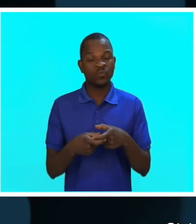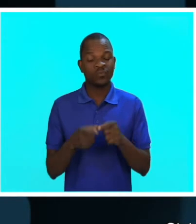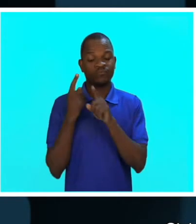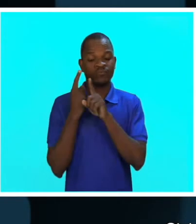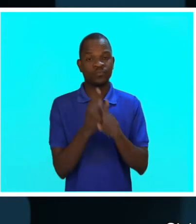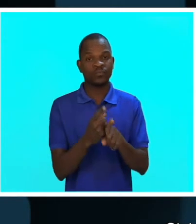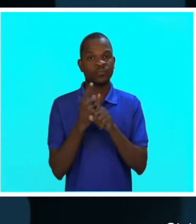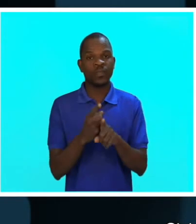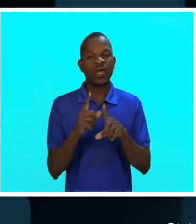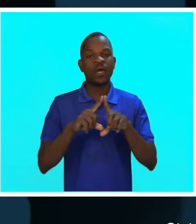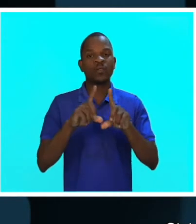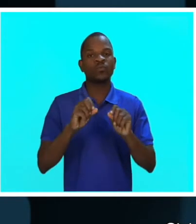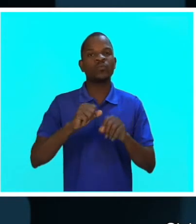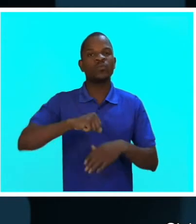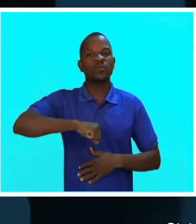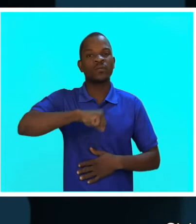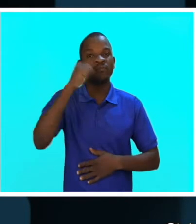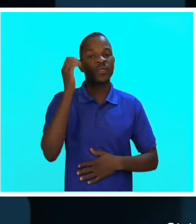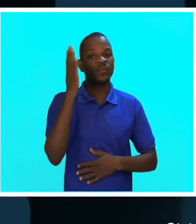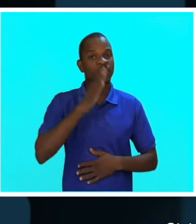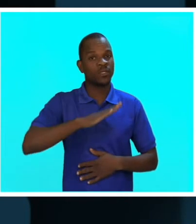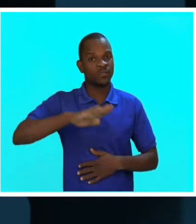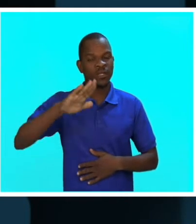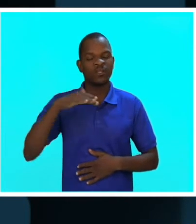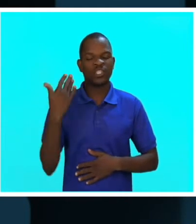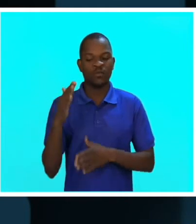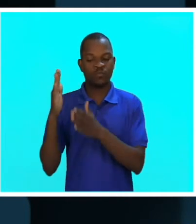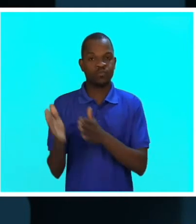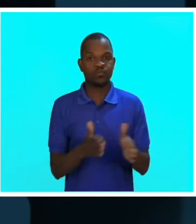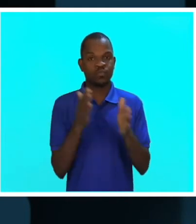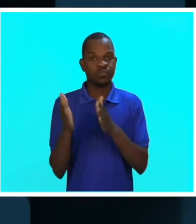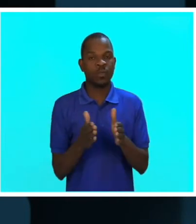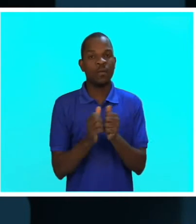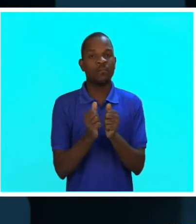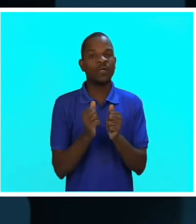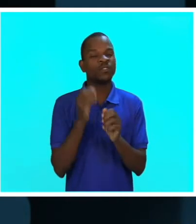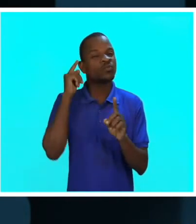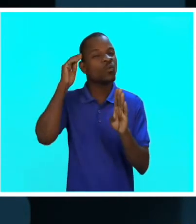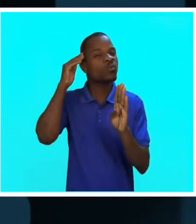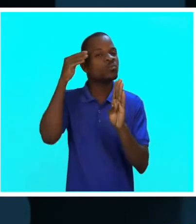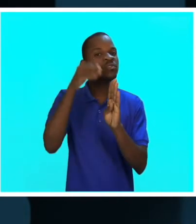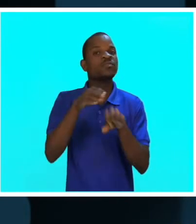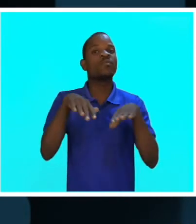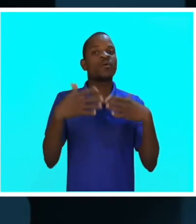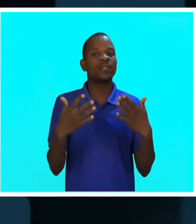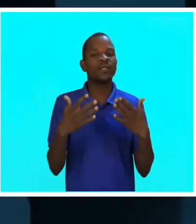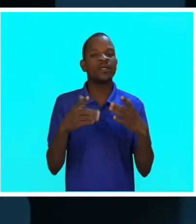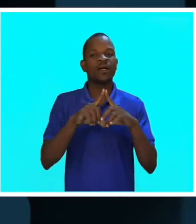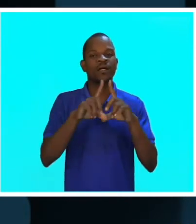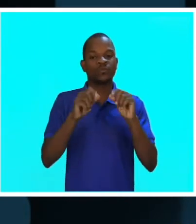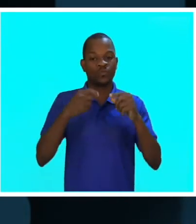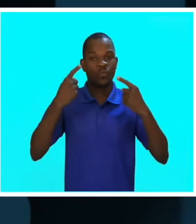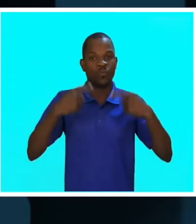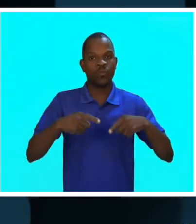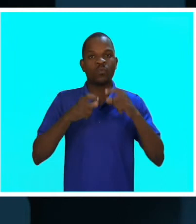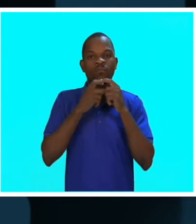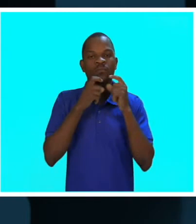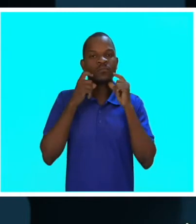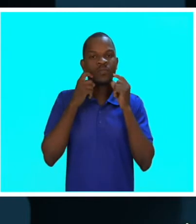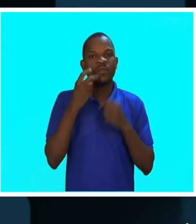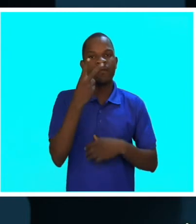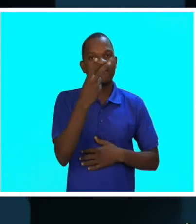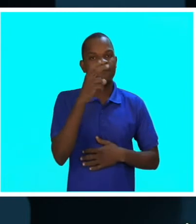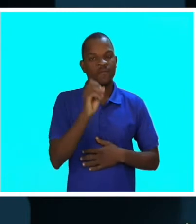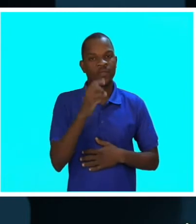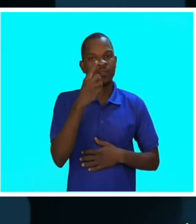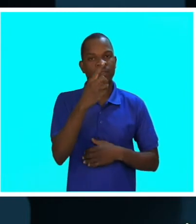Clubes candidatos ao título de campeão nacional organizam-se com os olhos postos no Moçambola 2018.